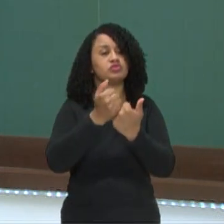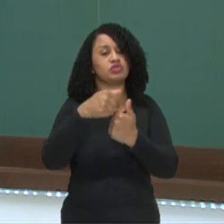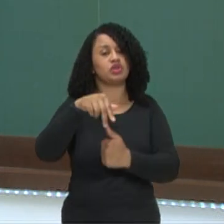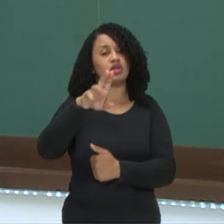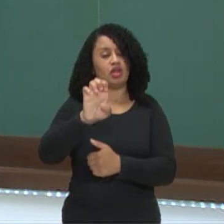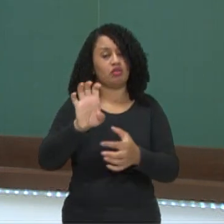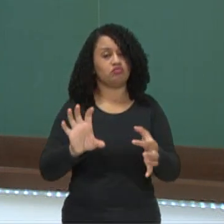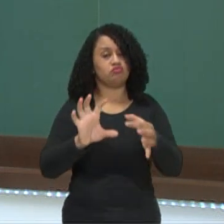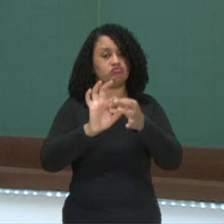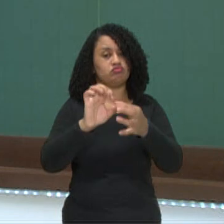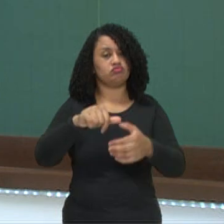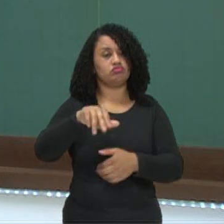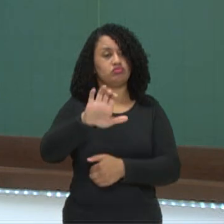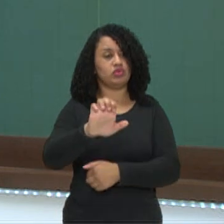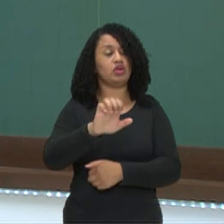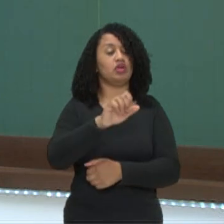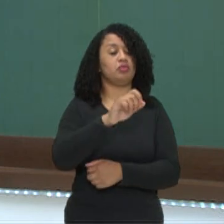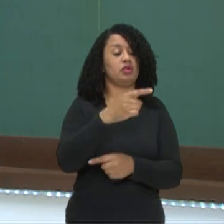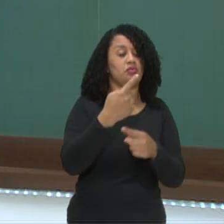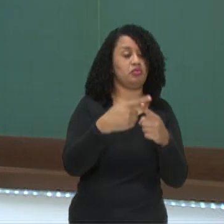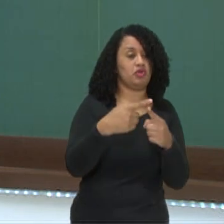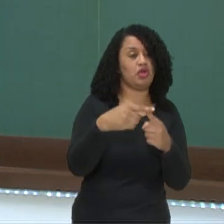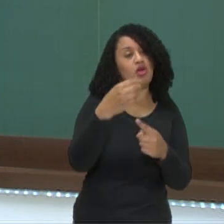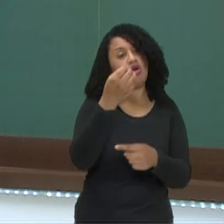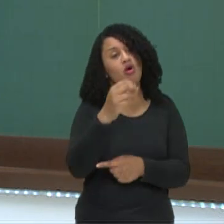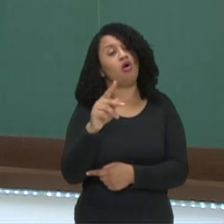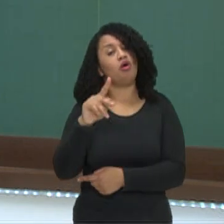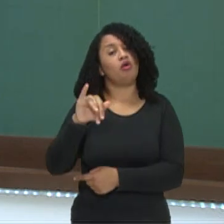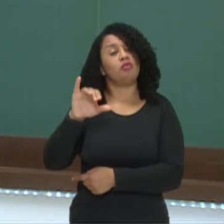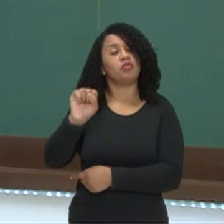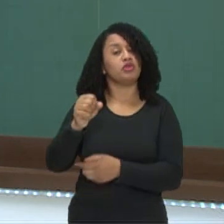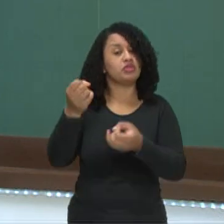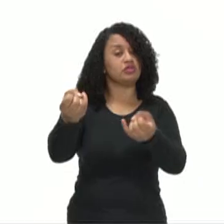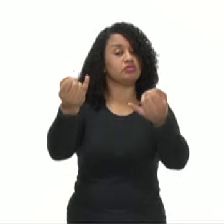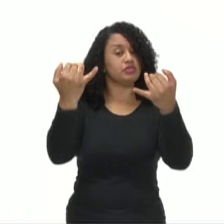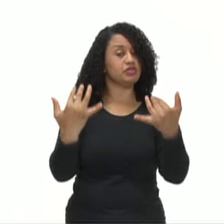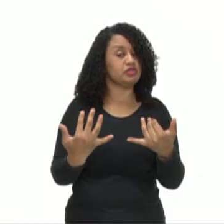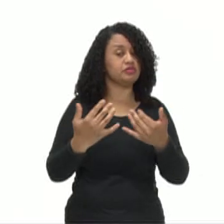conjunção que pelas conjunções porque ou pois? Explique.